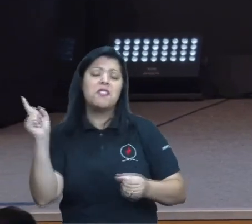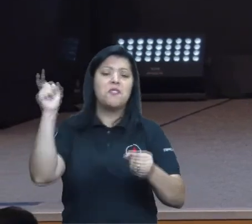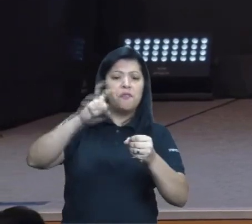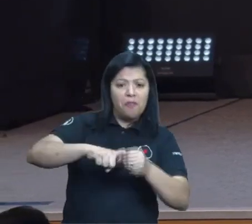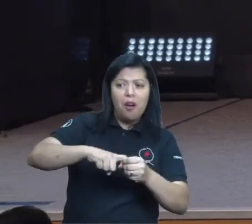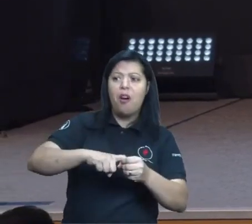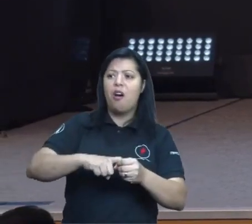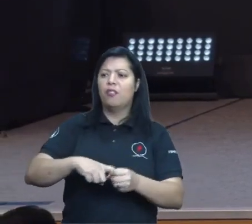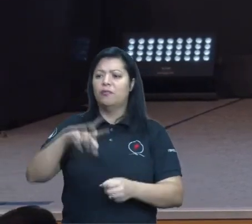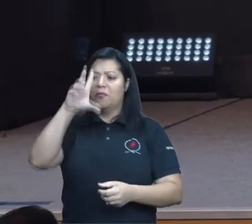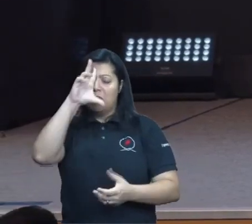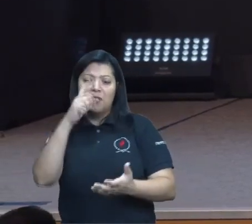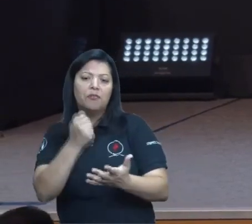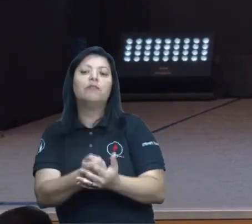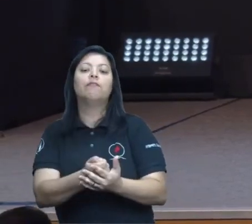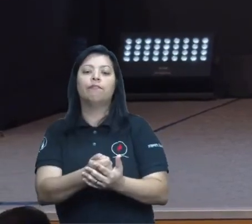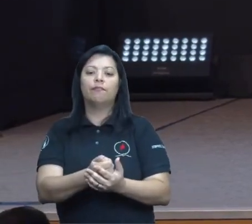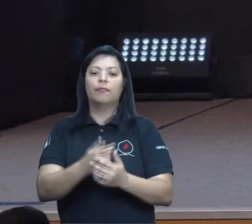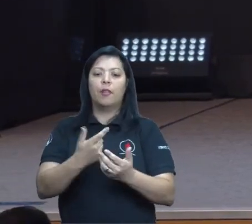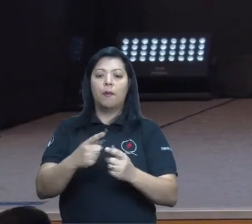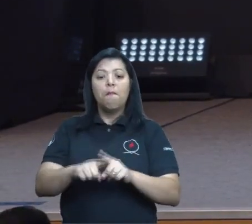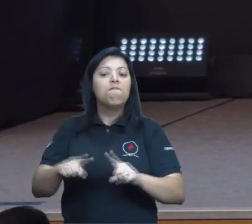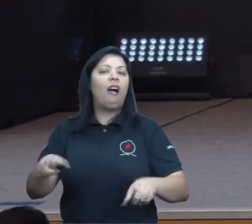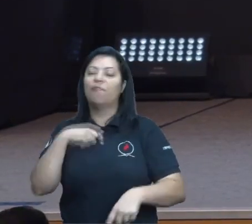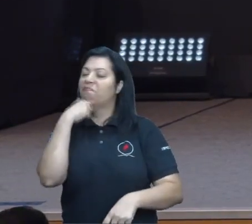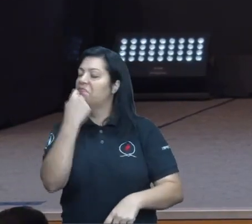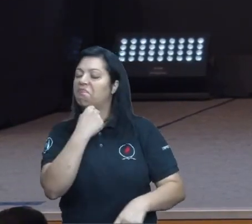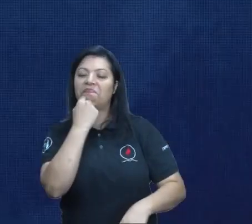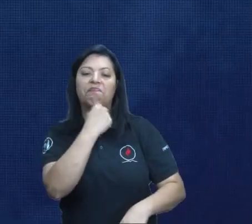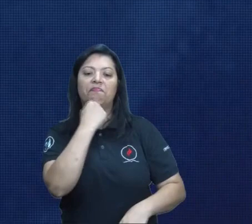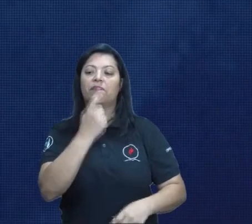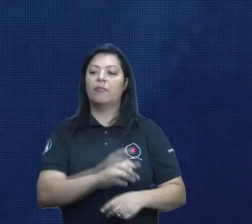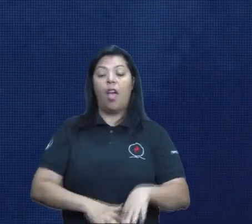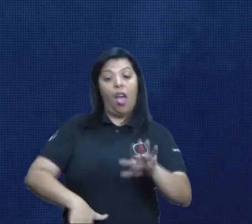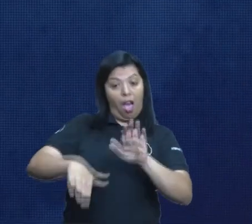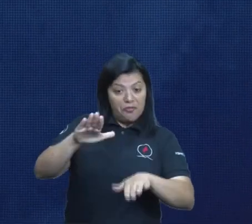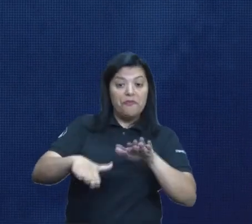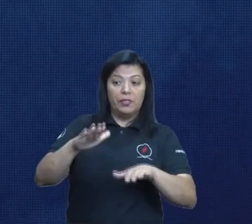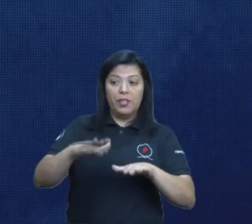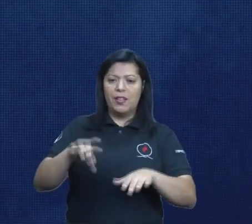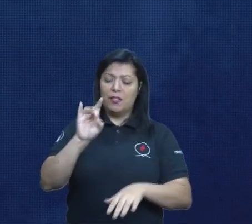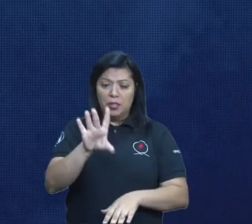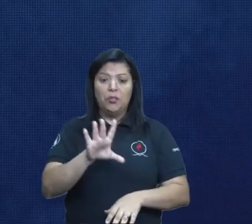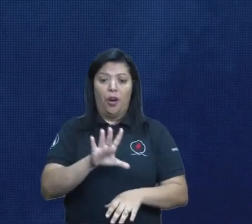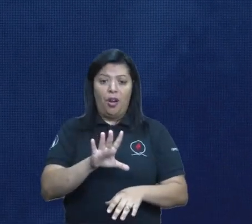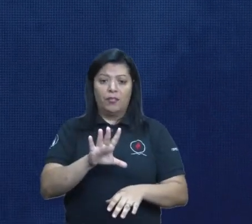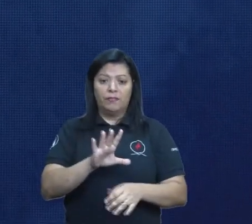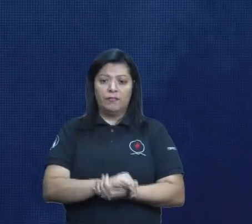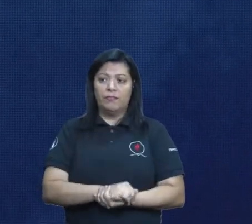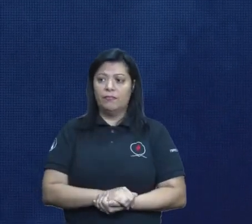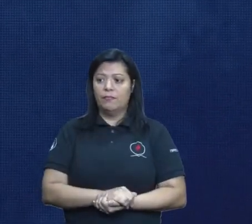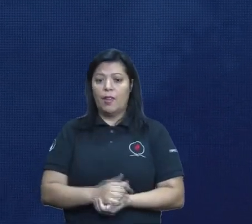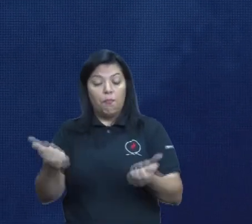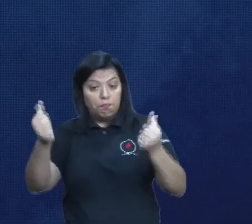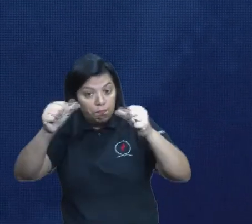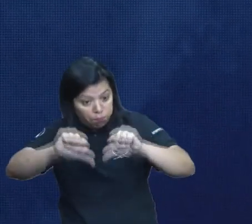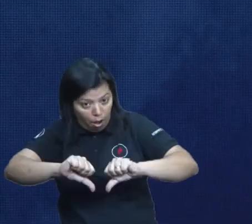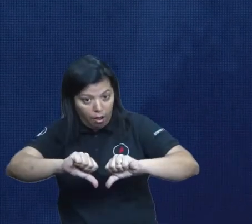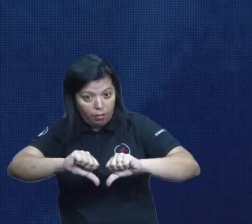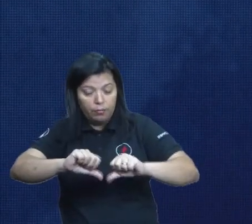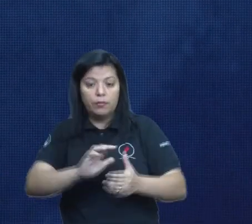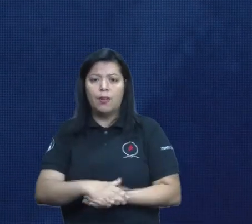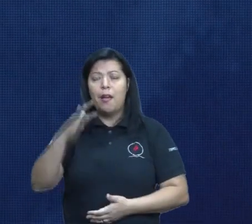não tem conseguido e talvez você só está descendo cada vez mais pensando que vai resolver e não resolve